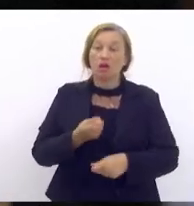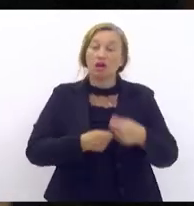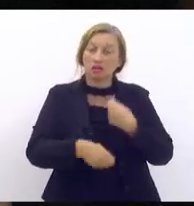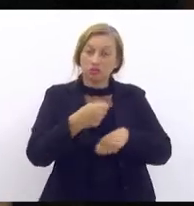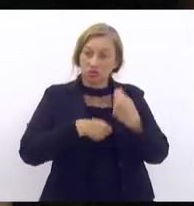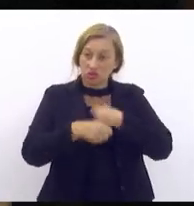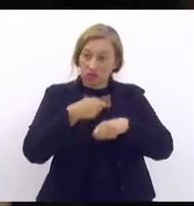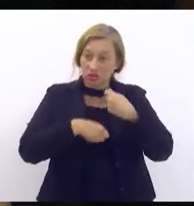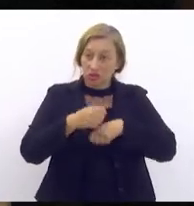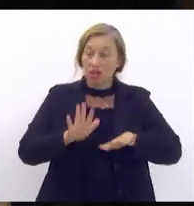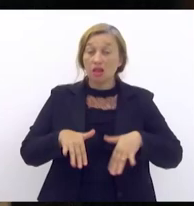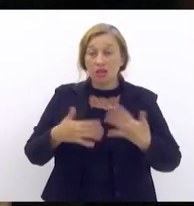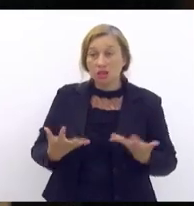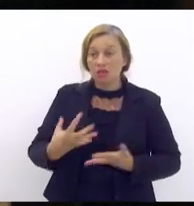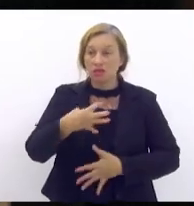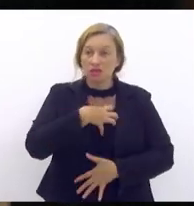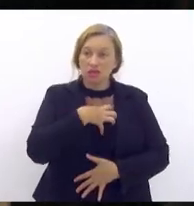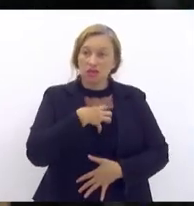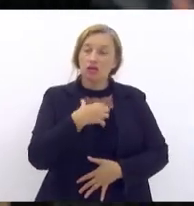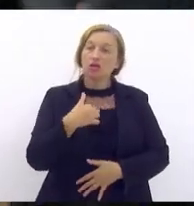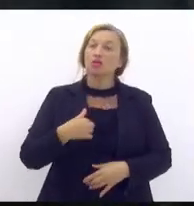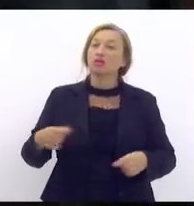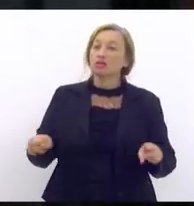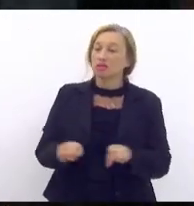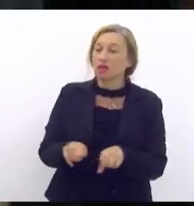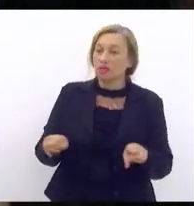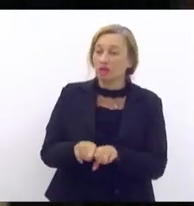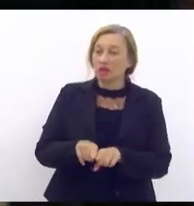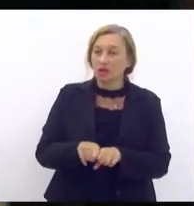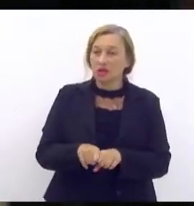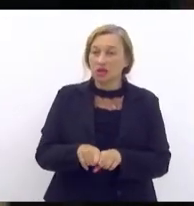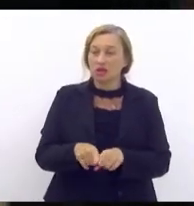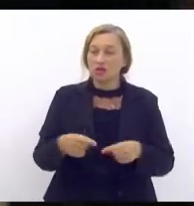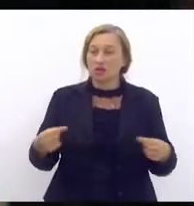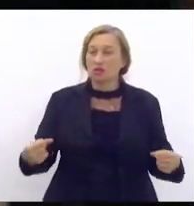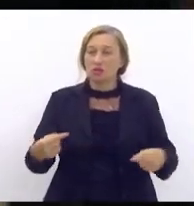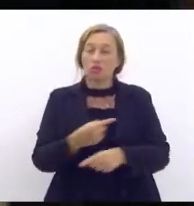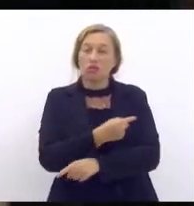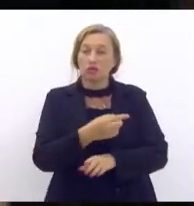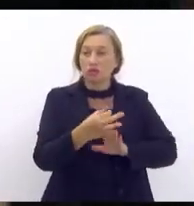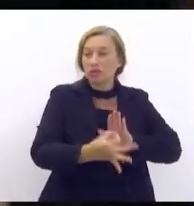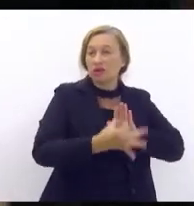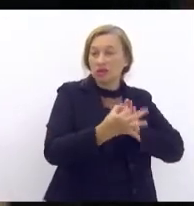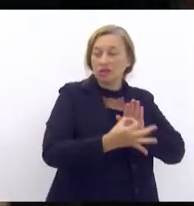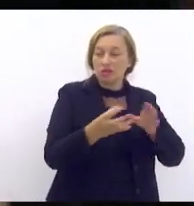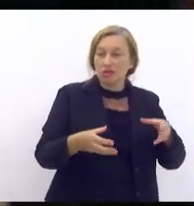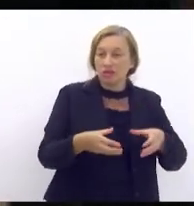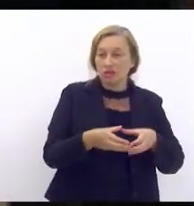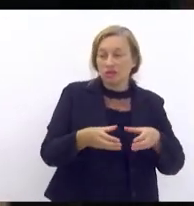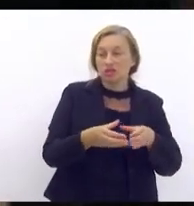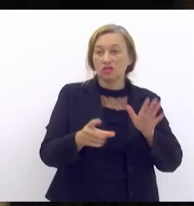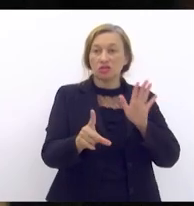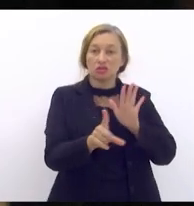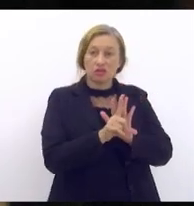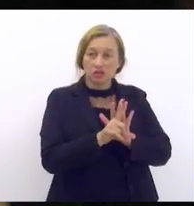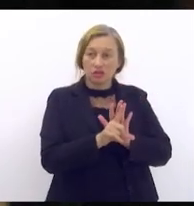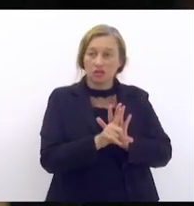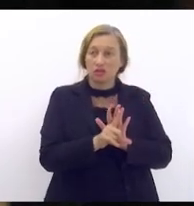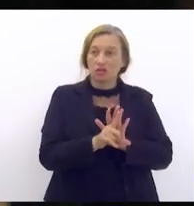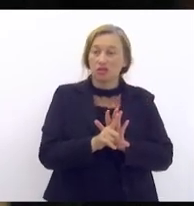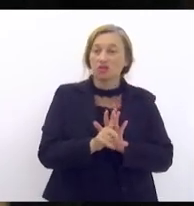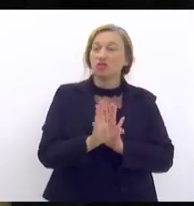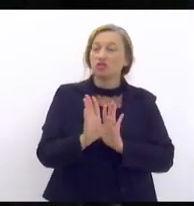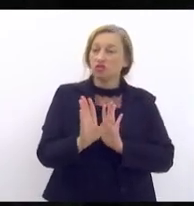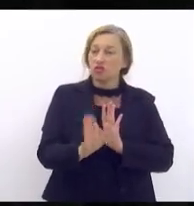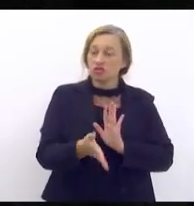administrativa. Então, nesse sentido, eu também divirjo do parecer da comissão de indicações legislativas. E aí eu